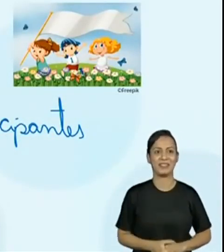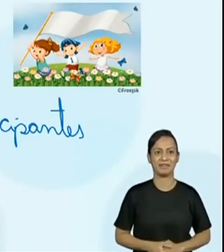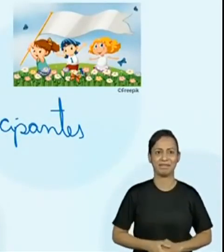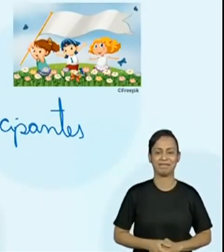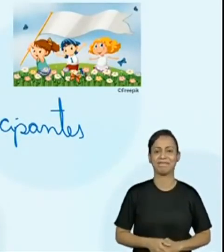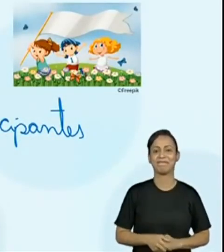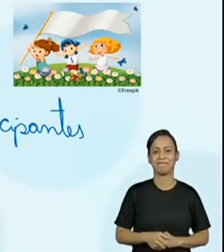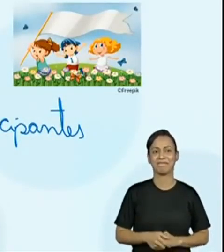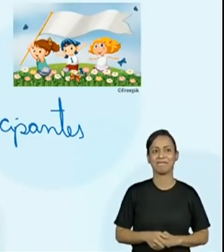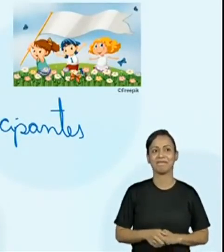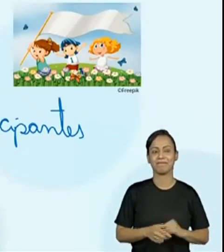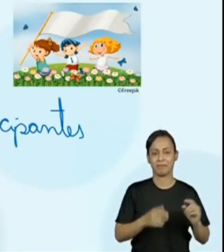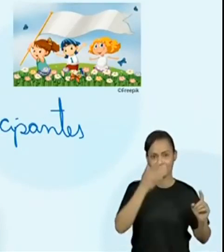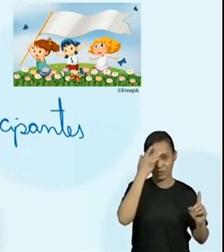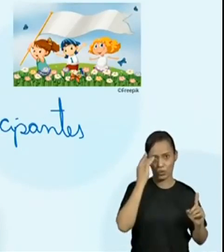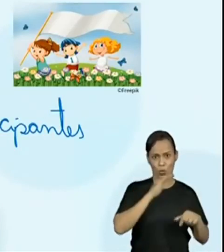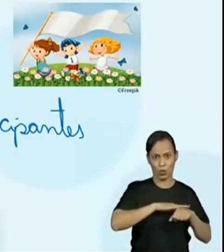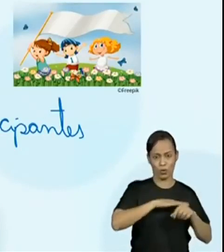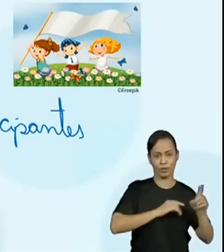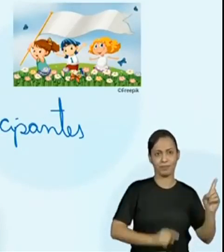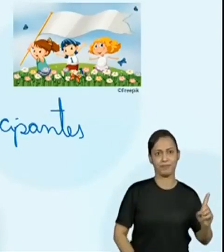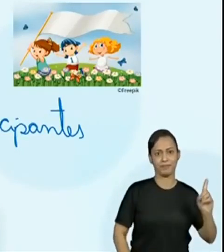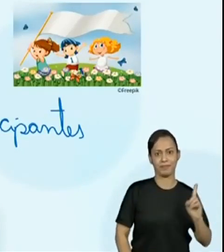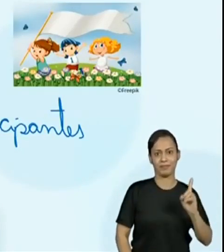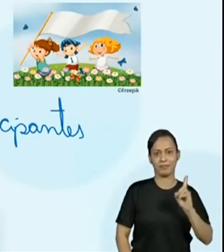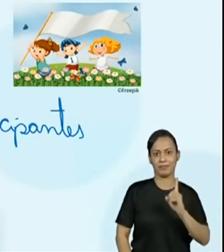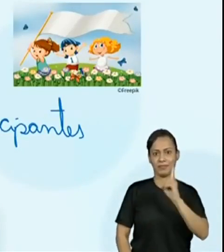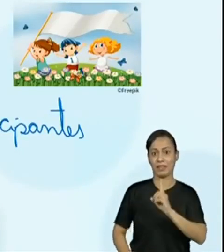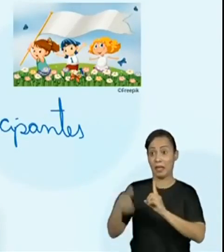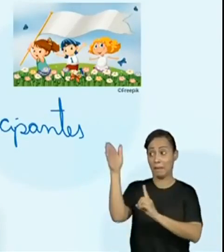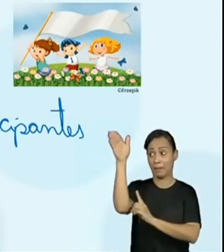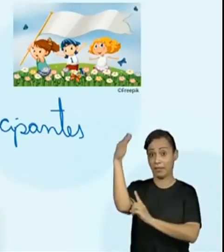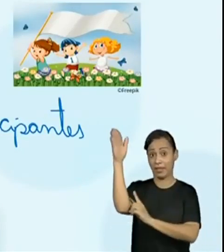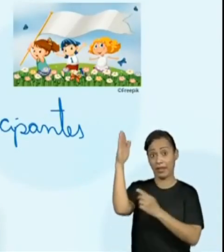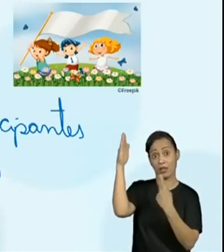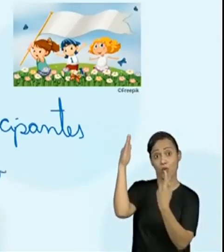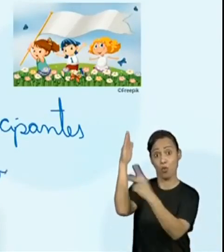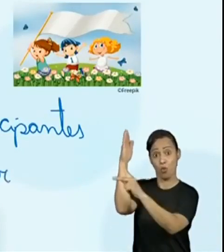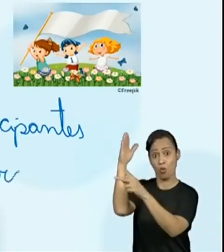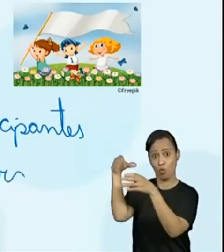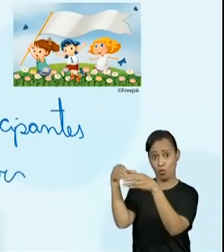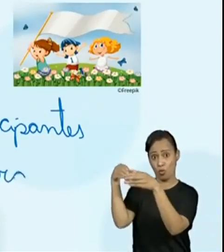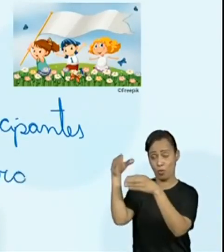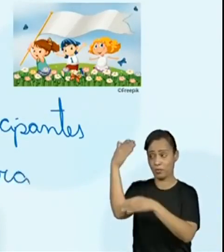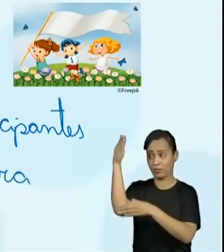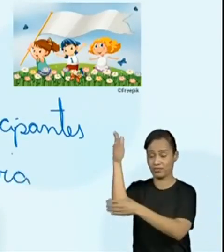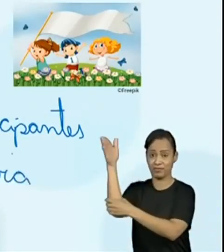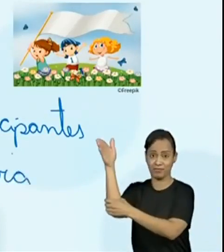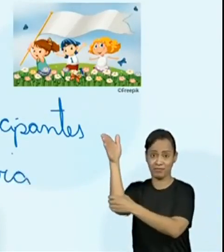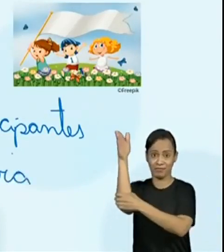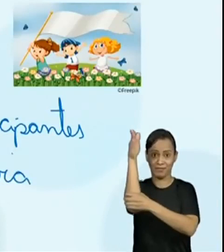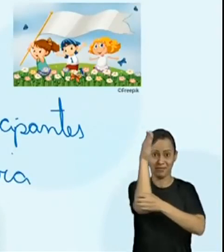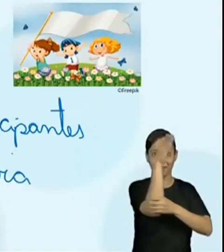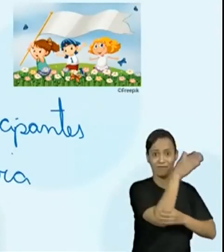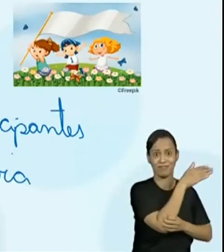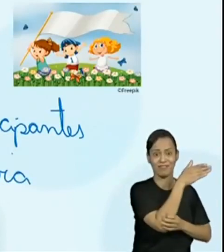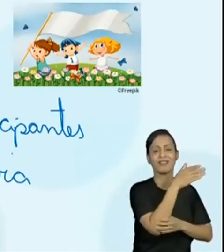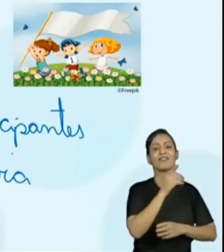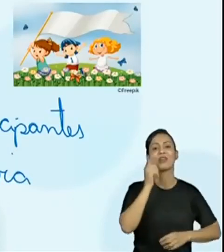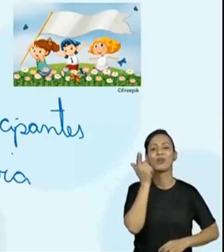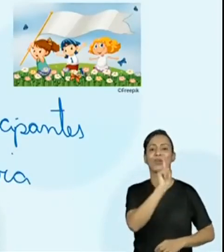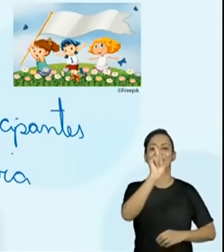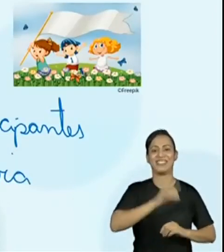a isso aí, o Kevin. Bandeira do adversário, tá, né? Tá falando quem fica com a bandeira que vence a